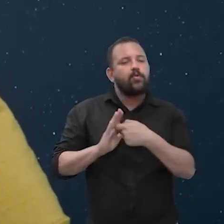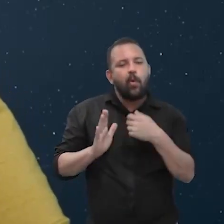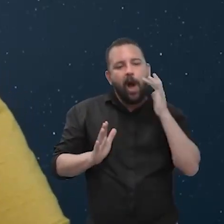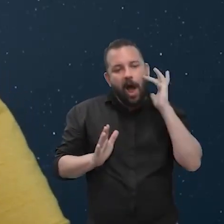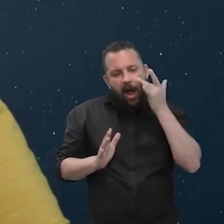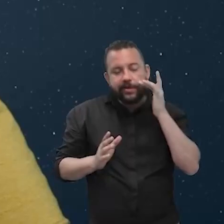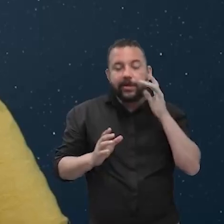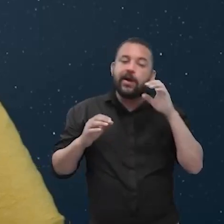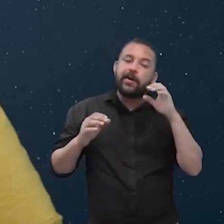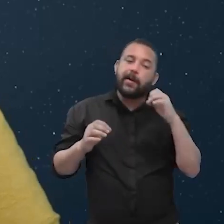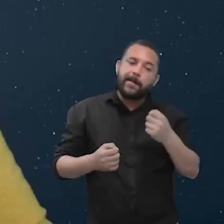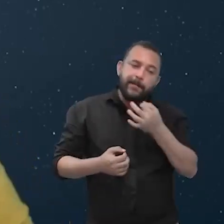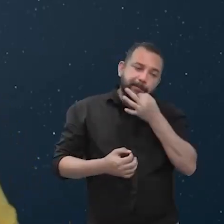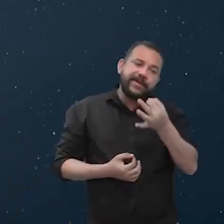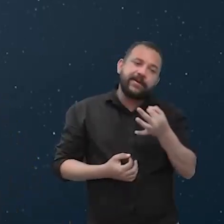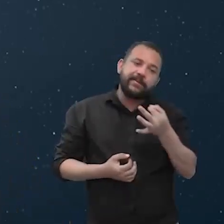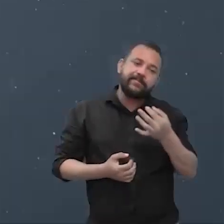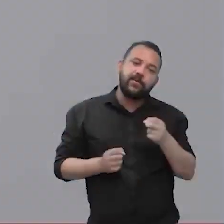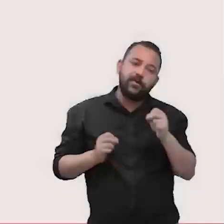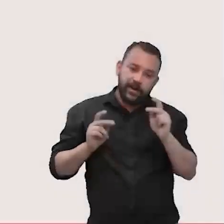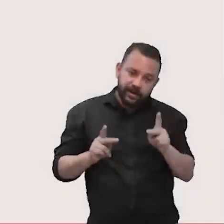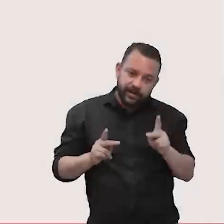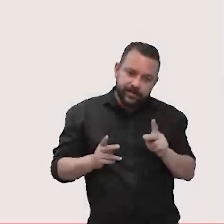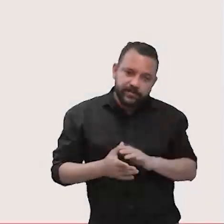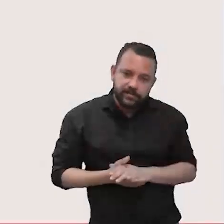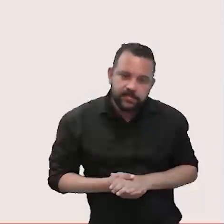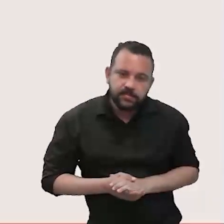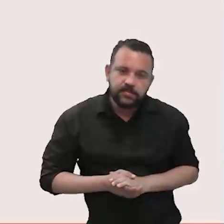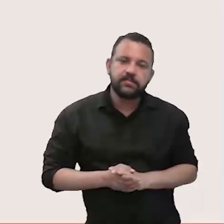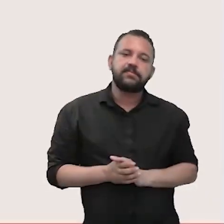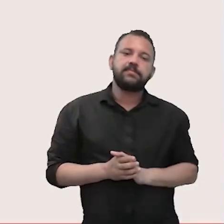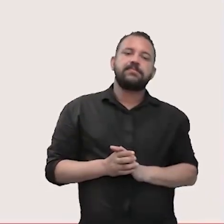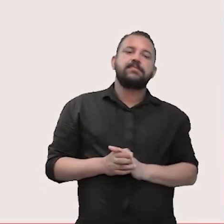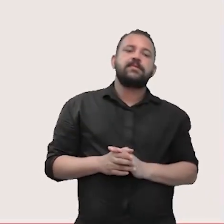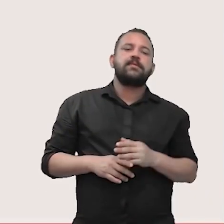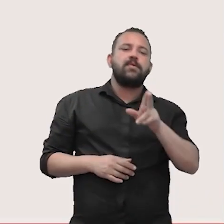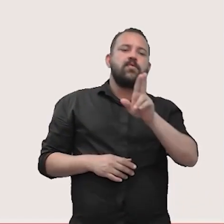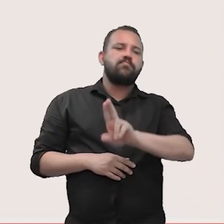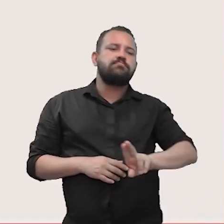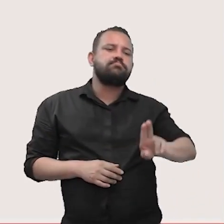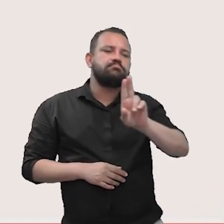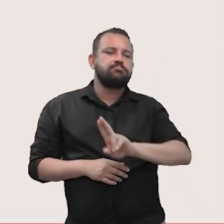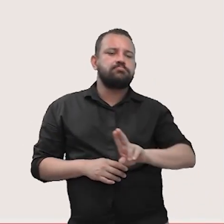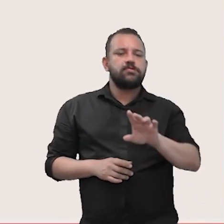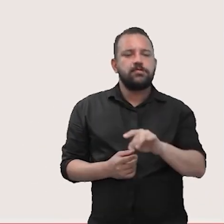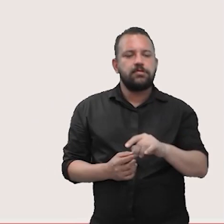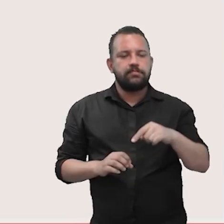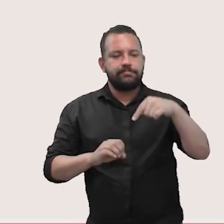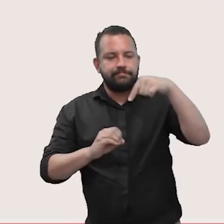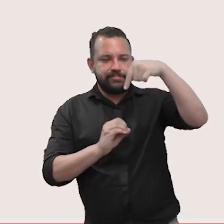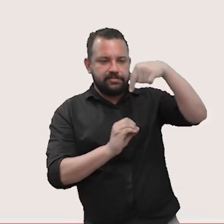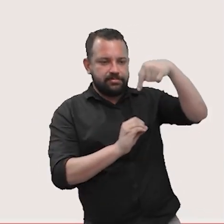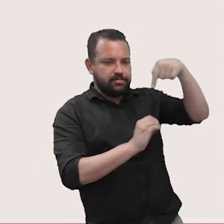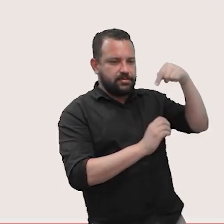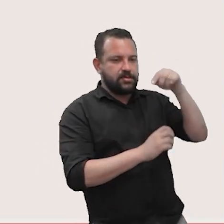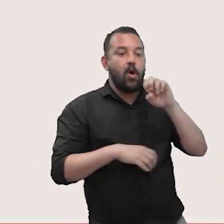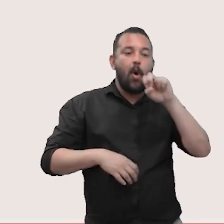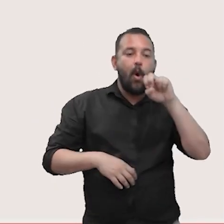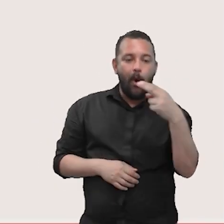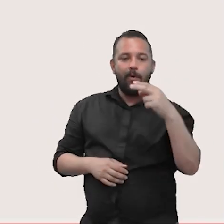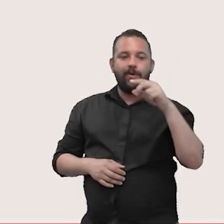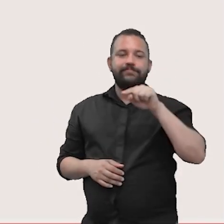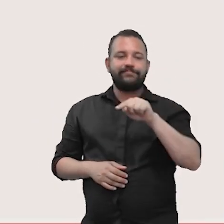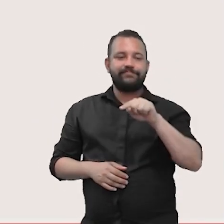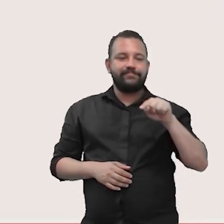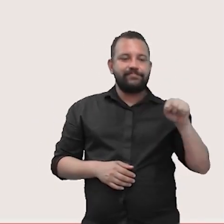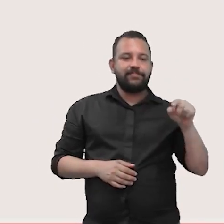pensa. Ok? Ok? Dá uma olhada lá. Emprego de exclamações, reticências. Né? Então, é muito